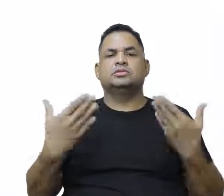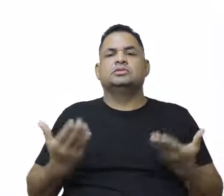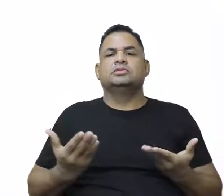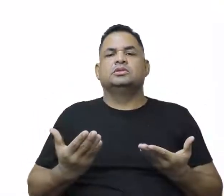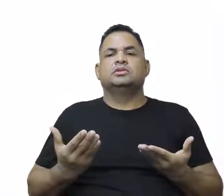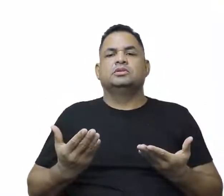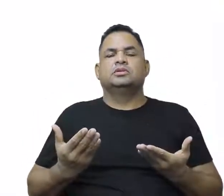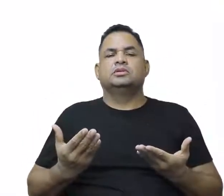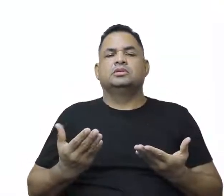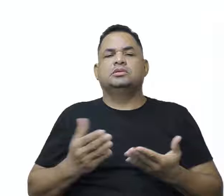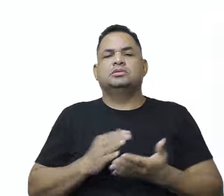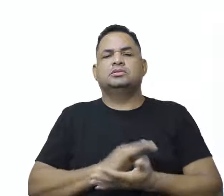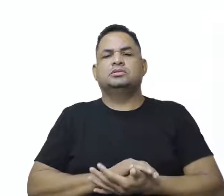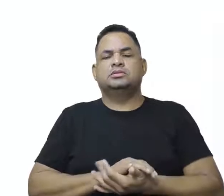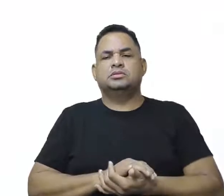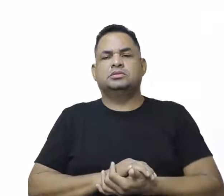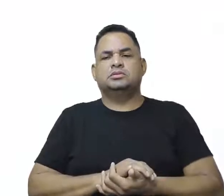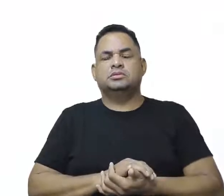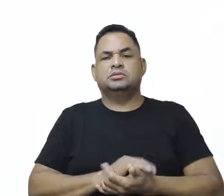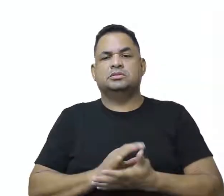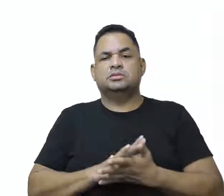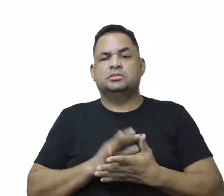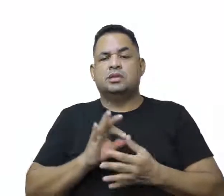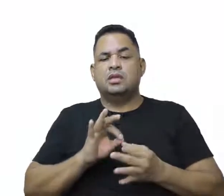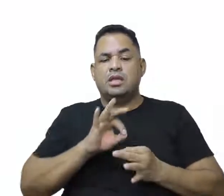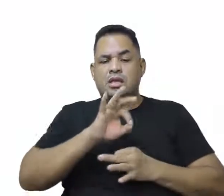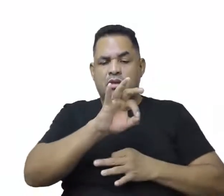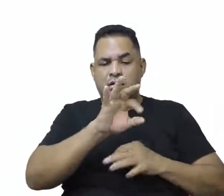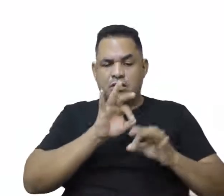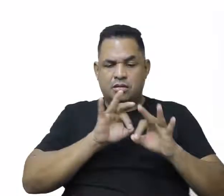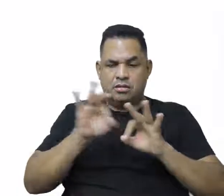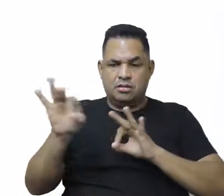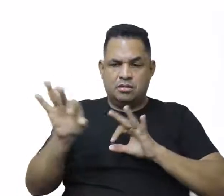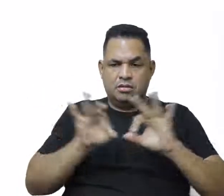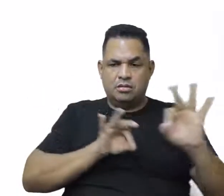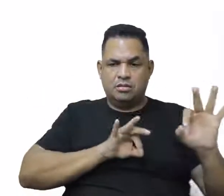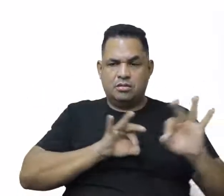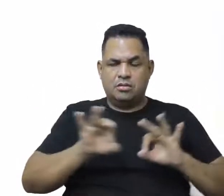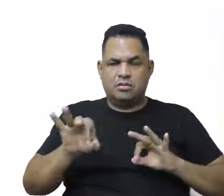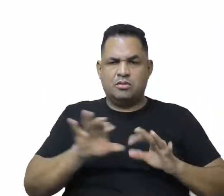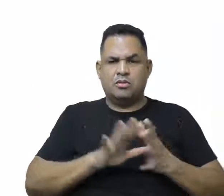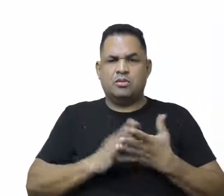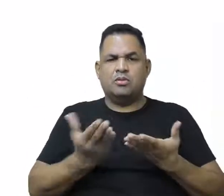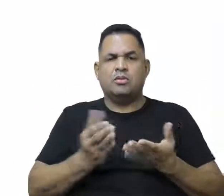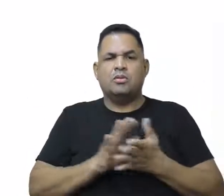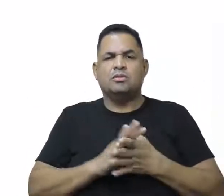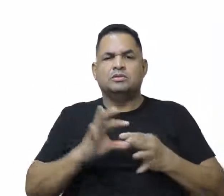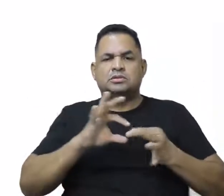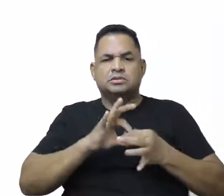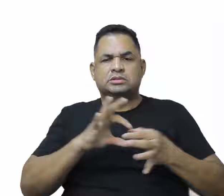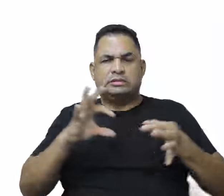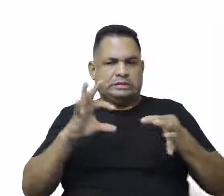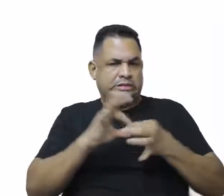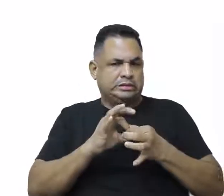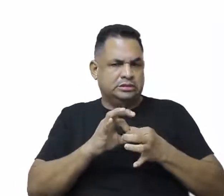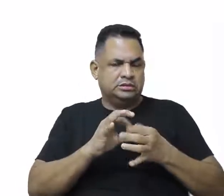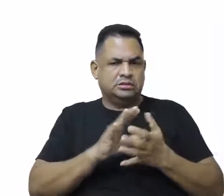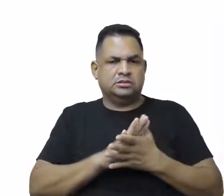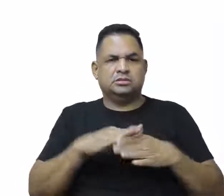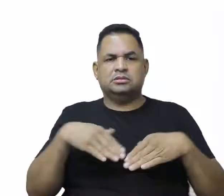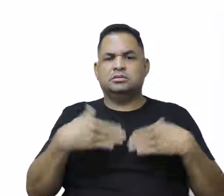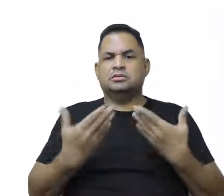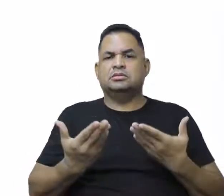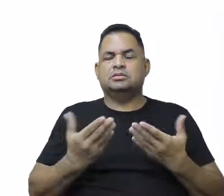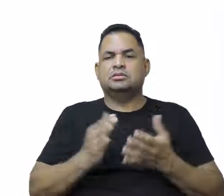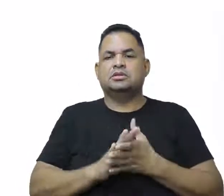né? Aquelas teias que o homem, ele constrói e se amarra nelas, né? Entre as quais